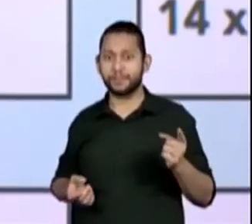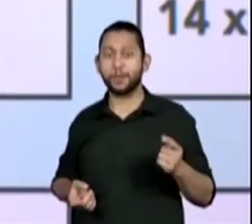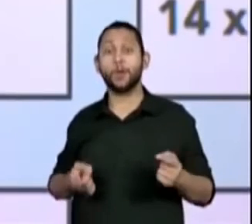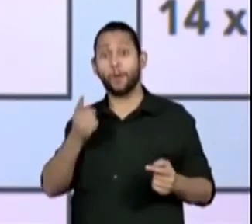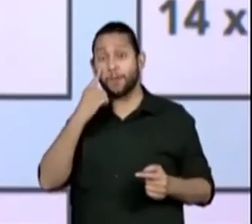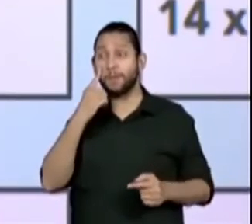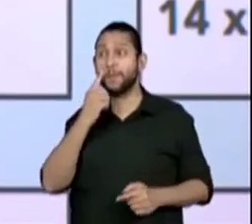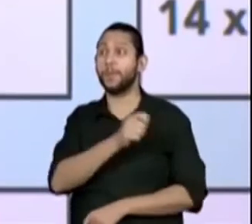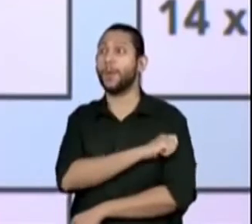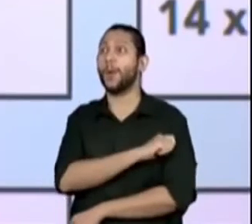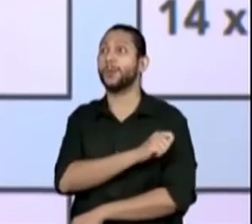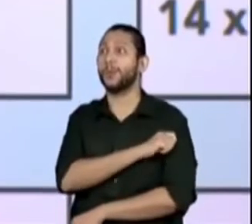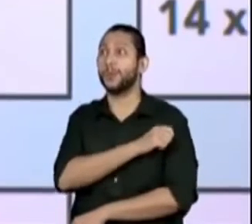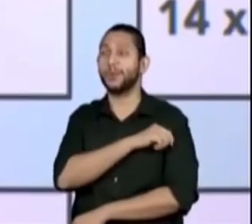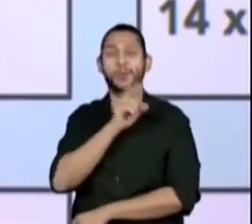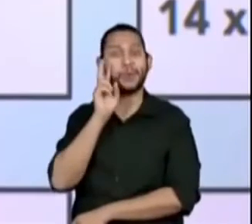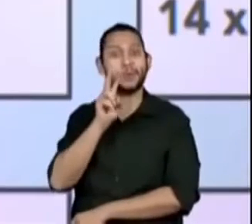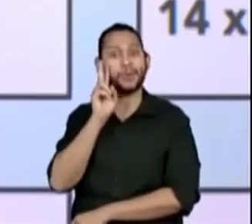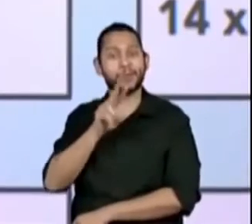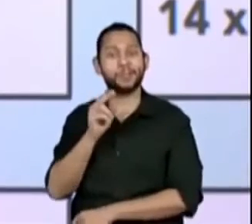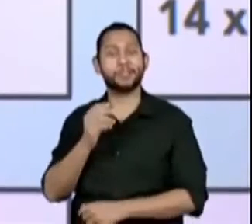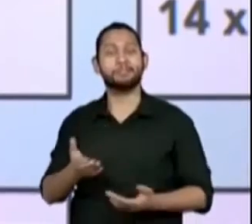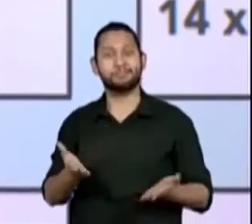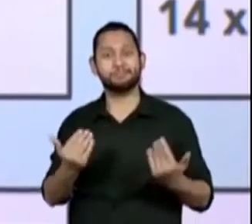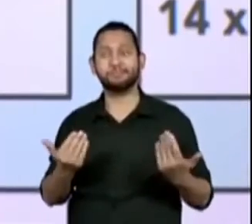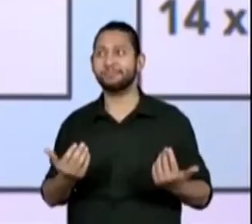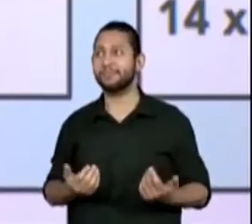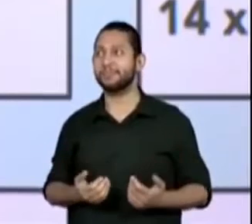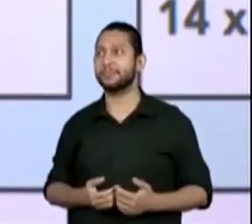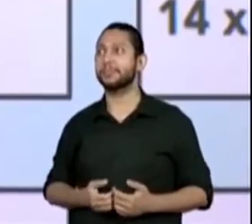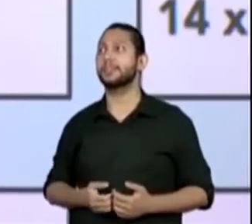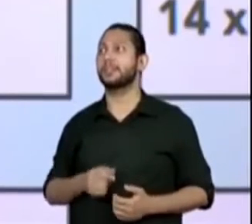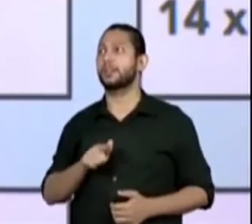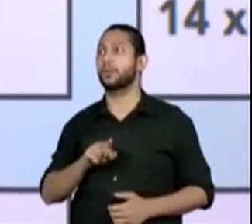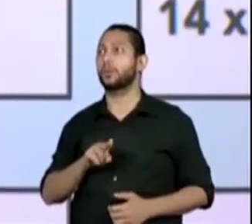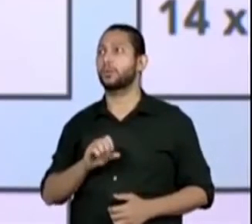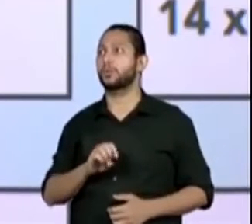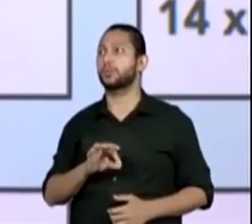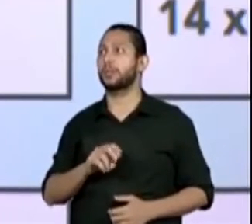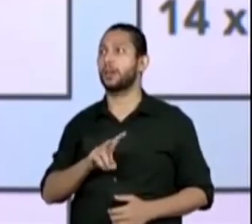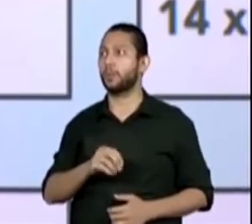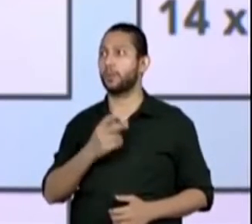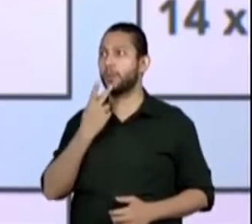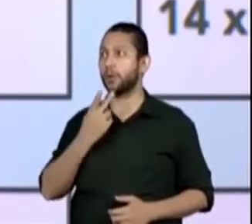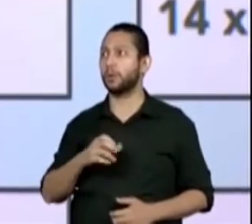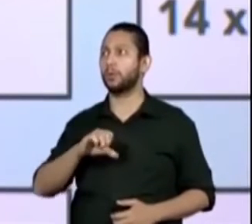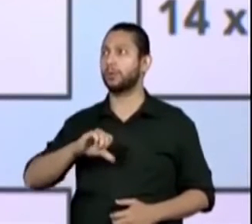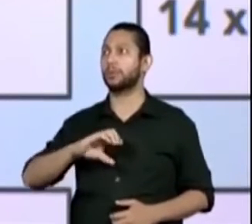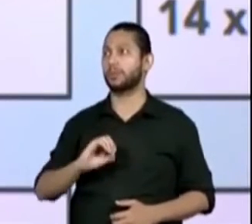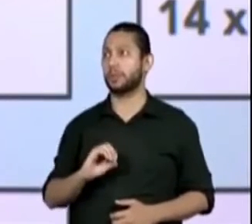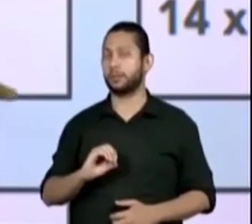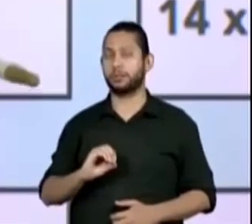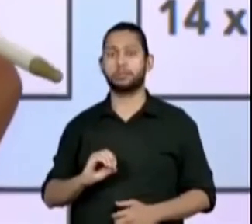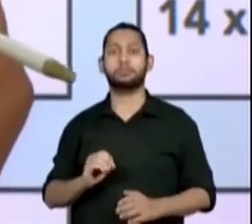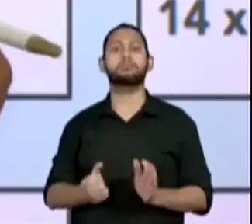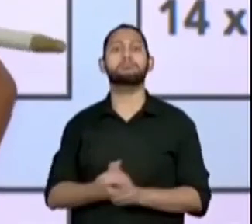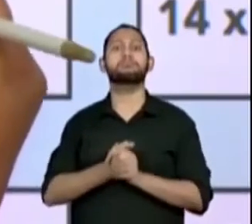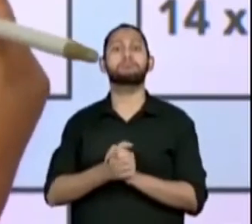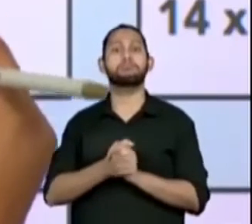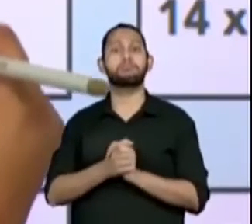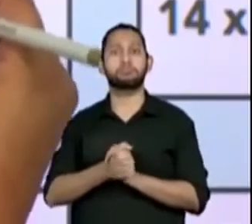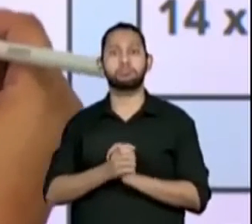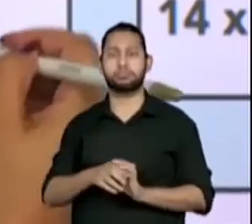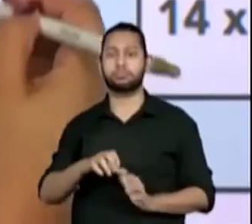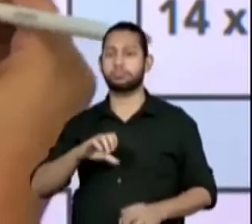nome de um aluno pra gente falar agora, hein? Gustavo respondeu 90. Arrasou,